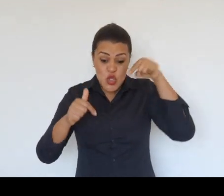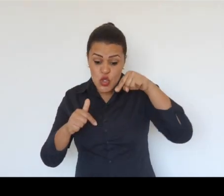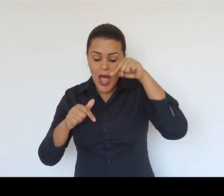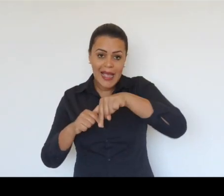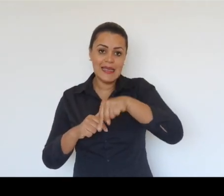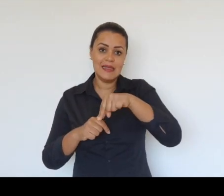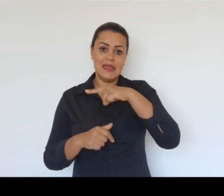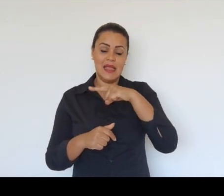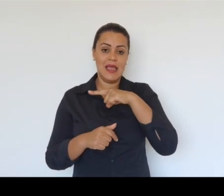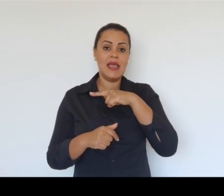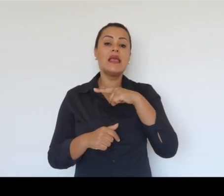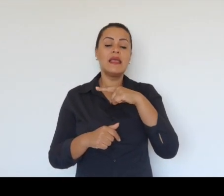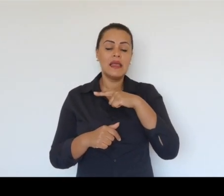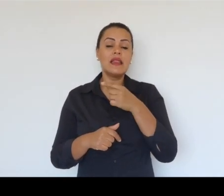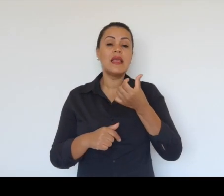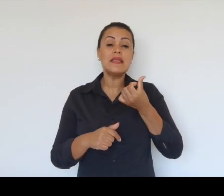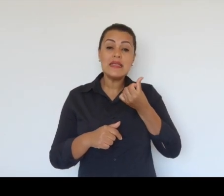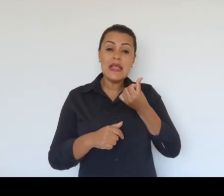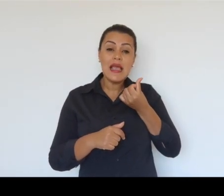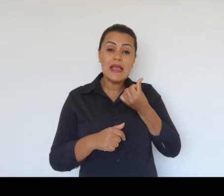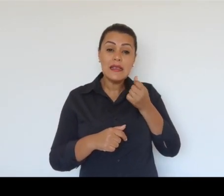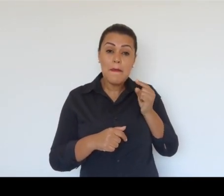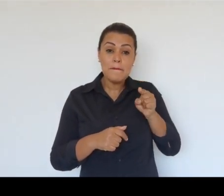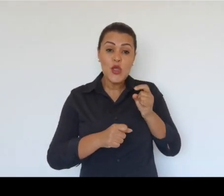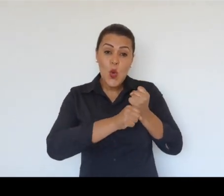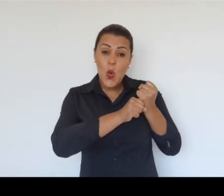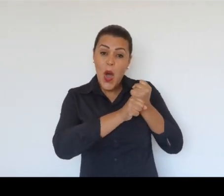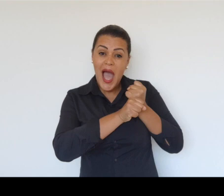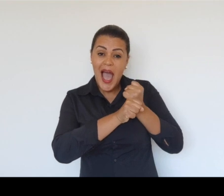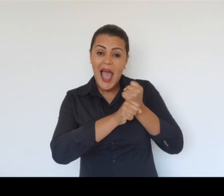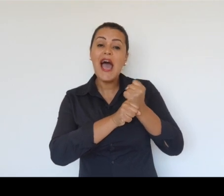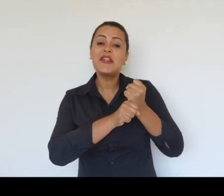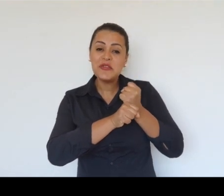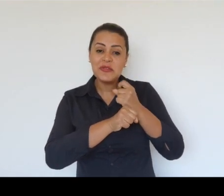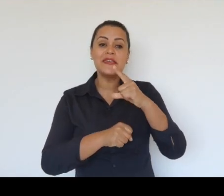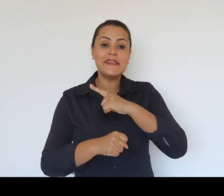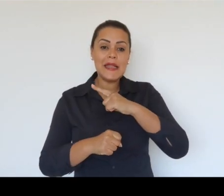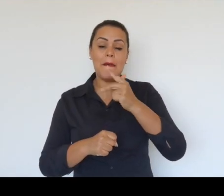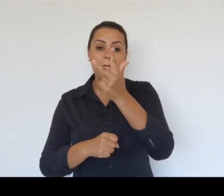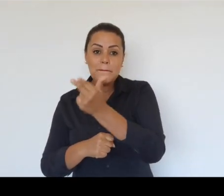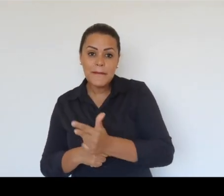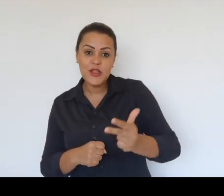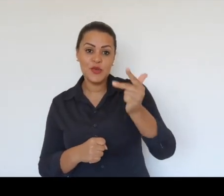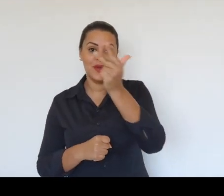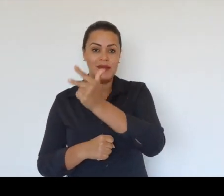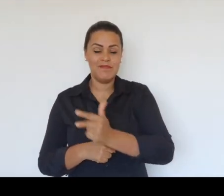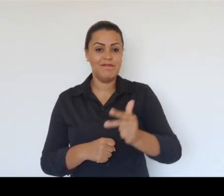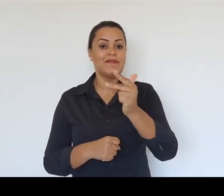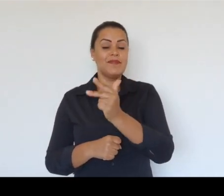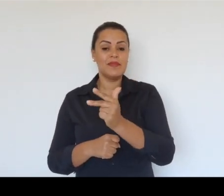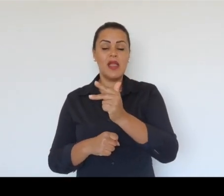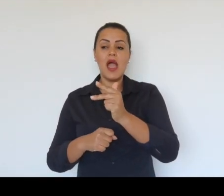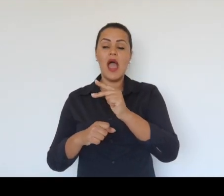em abrigo, que a datação está dando 6.000 anos quase, e ainda por cima tem pintura. A pintura a gente não sabe até que